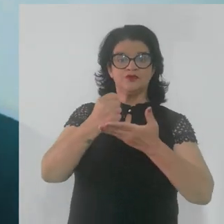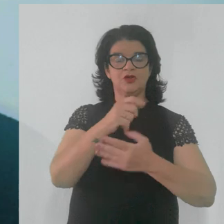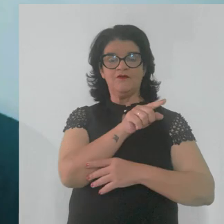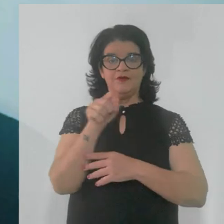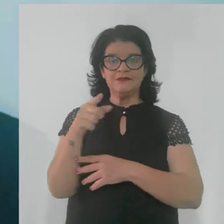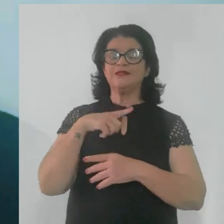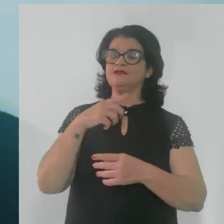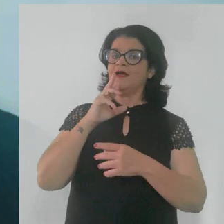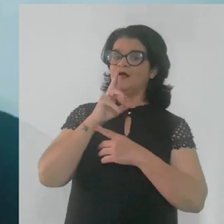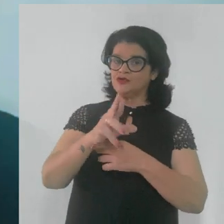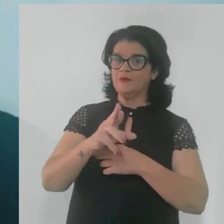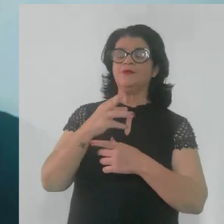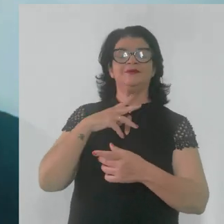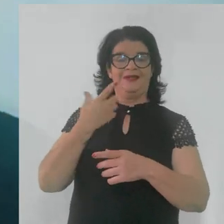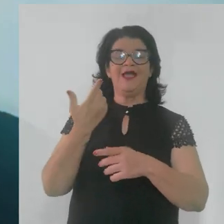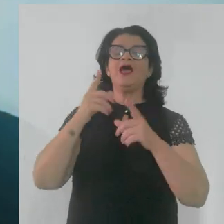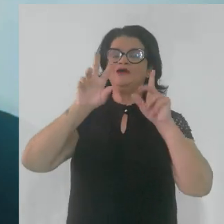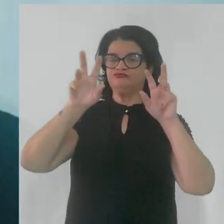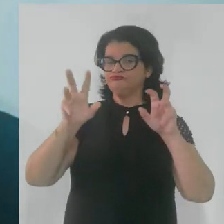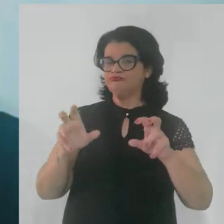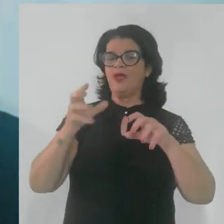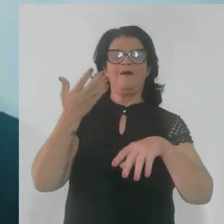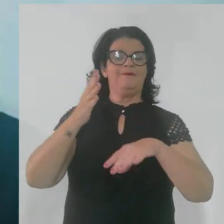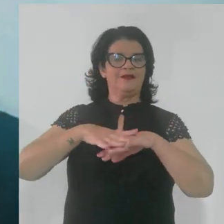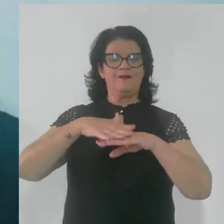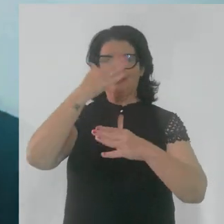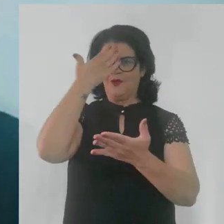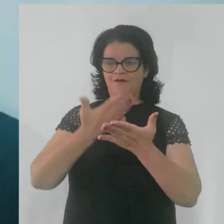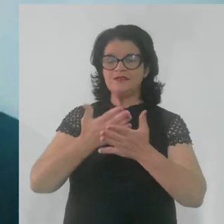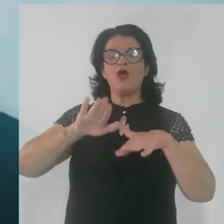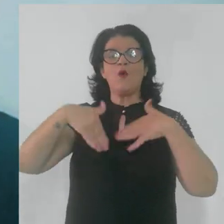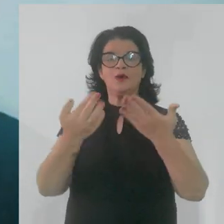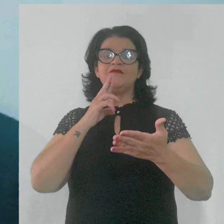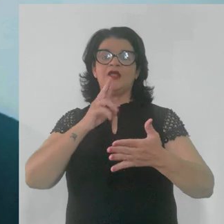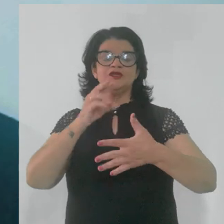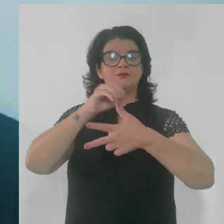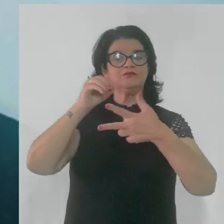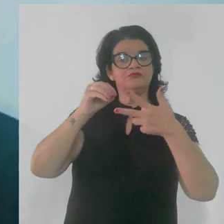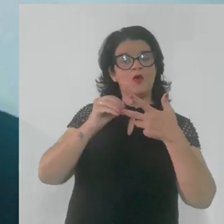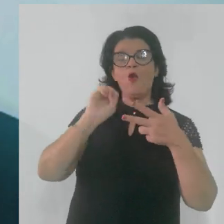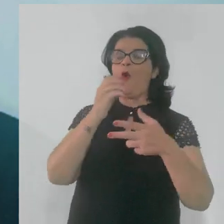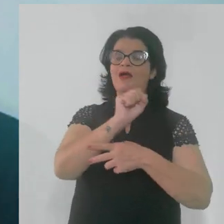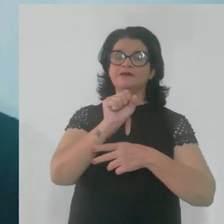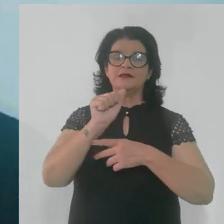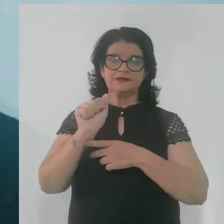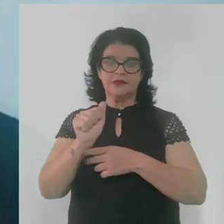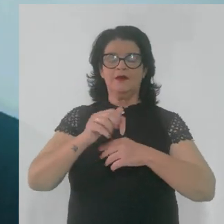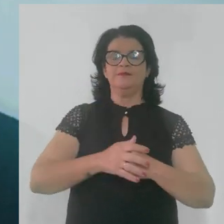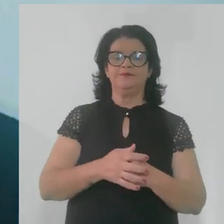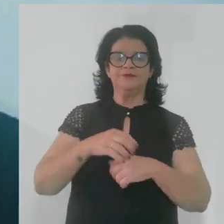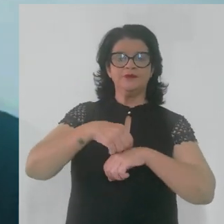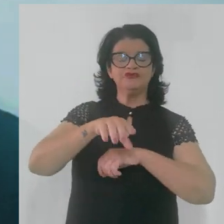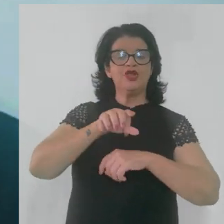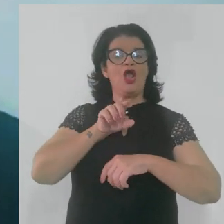podem ajudar vocês a abordar problemas matemáticos com mais confiança quando estiverem realizando o Enem ou o